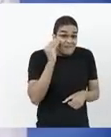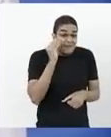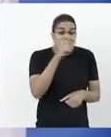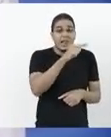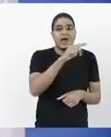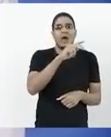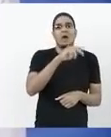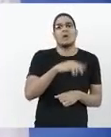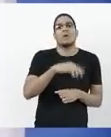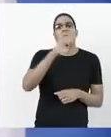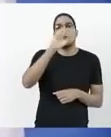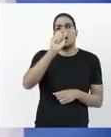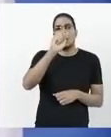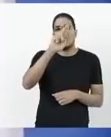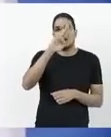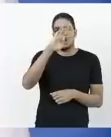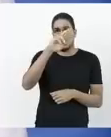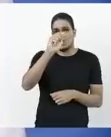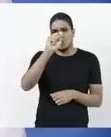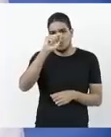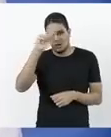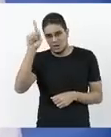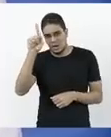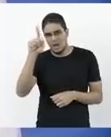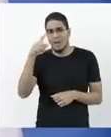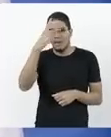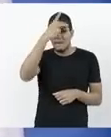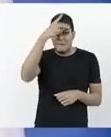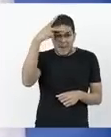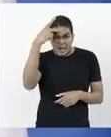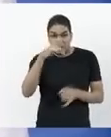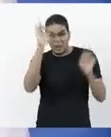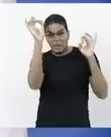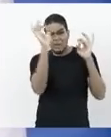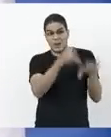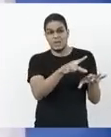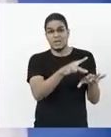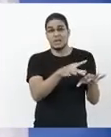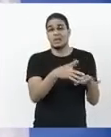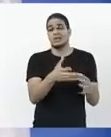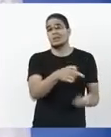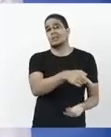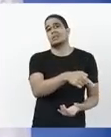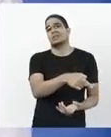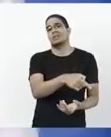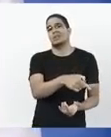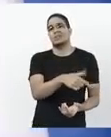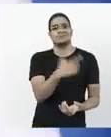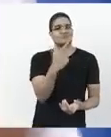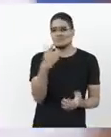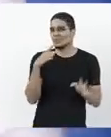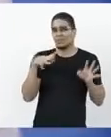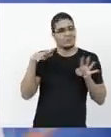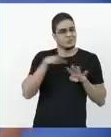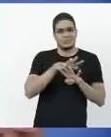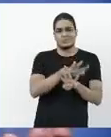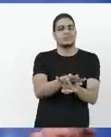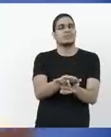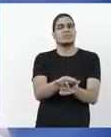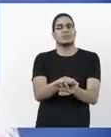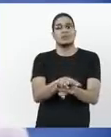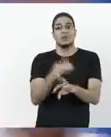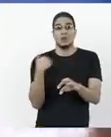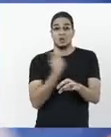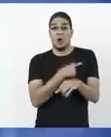incluídas nas políticas públicas, não foram incluídas no termo de ajustamento de conduta que previa inclusão social para aquelas pessoas. Então a gente tem que inverter a